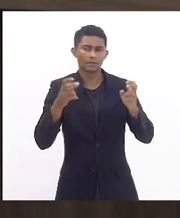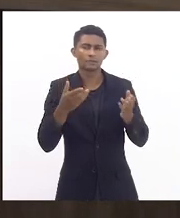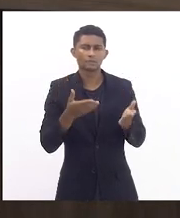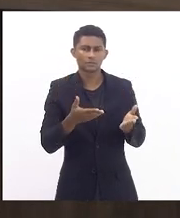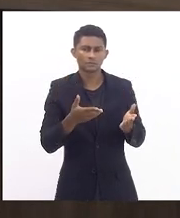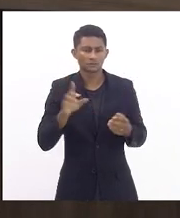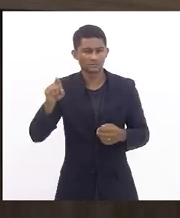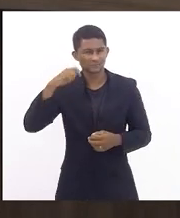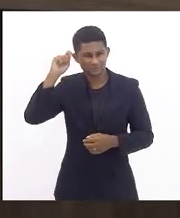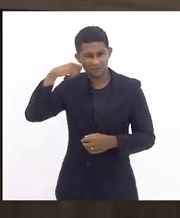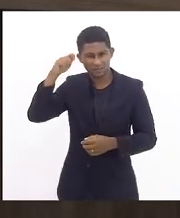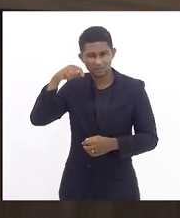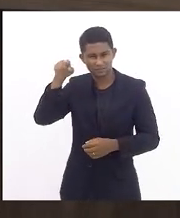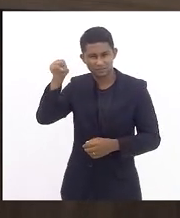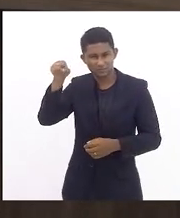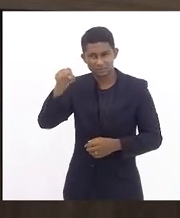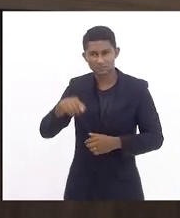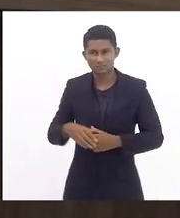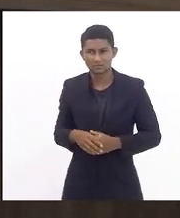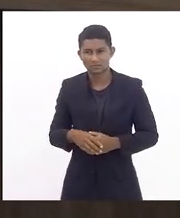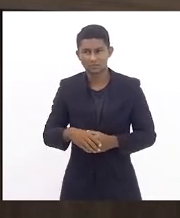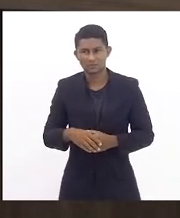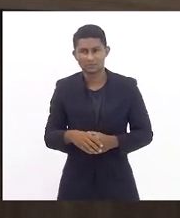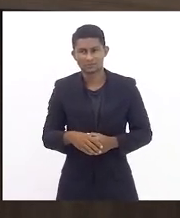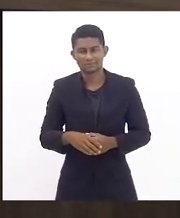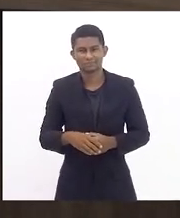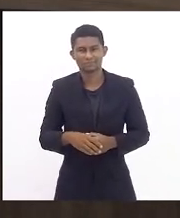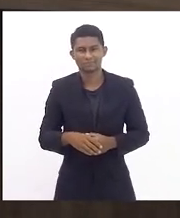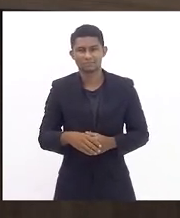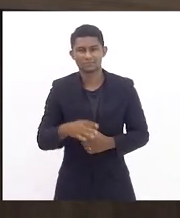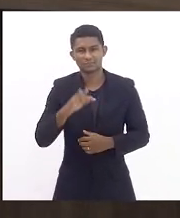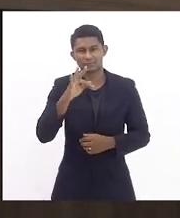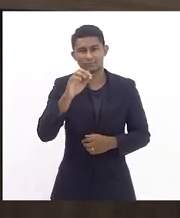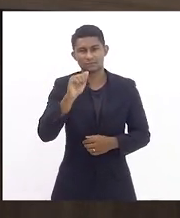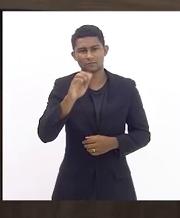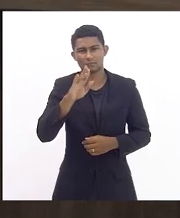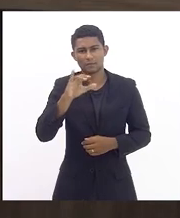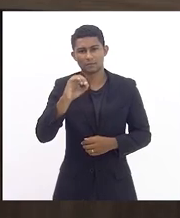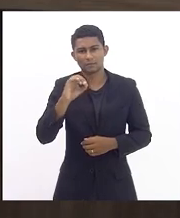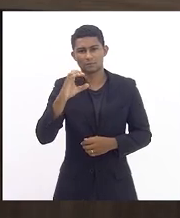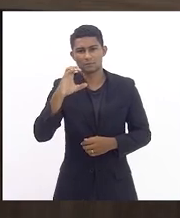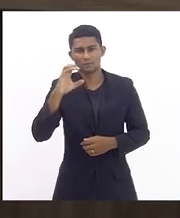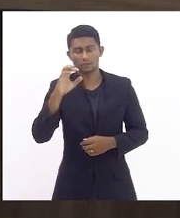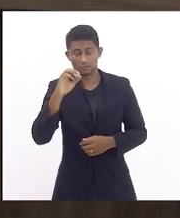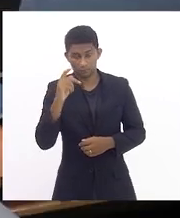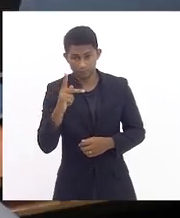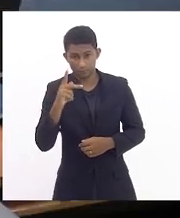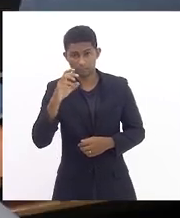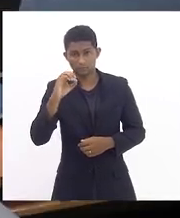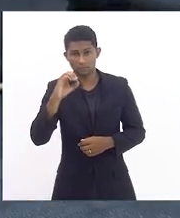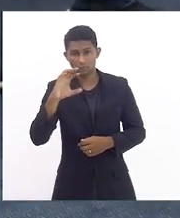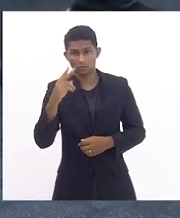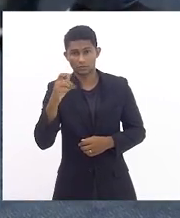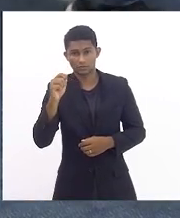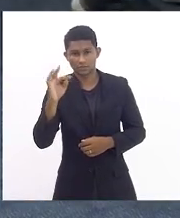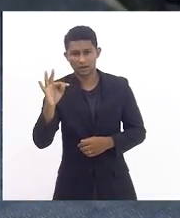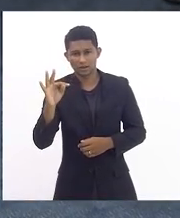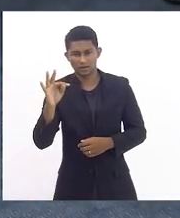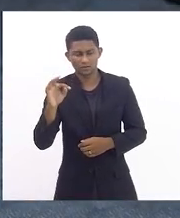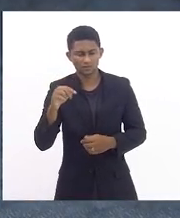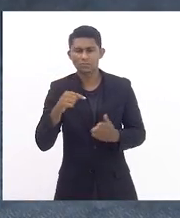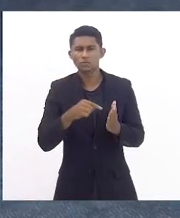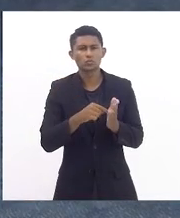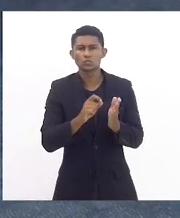do artista, do ator, meu Deus, não dá nem para chamar, Fábio Pochá. Aí a aspa dele era assim, ó, tudo